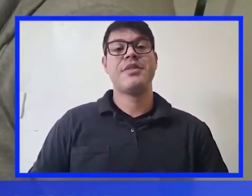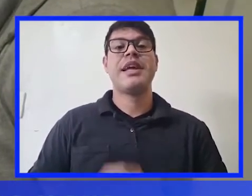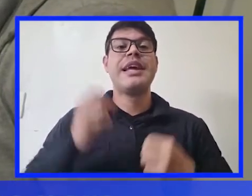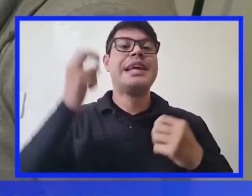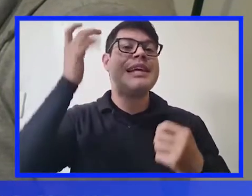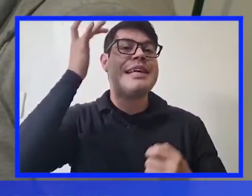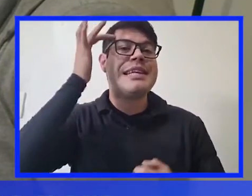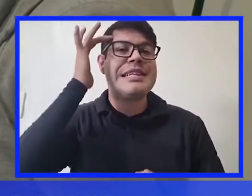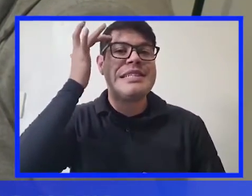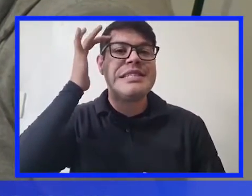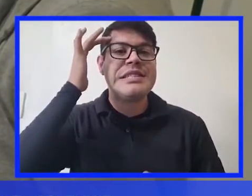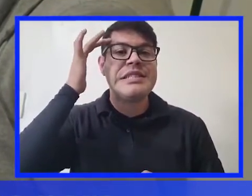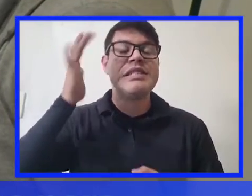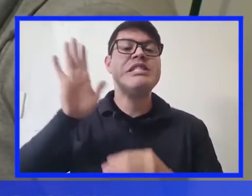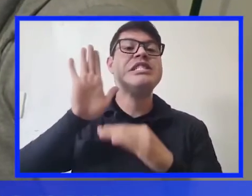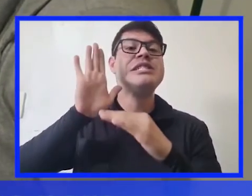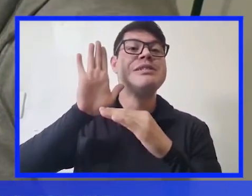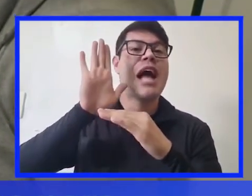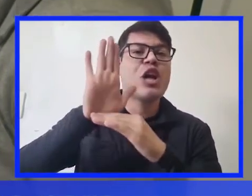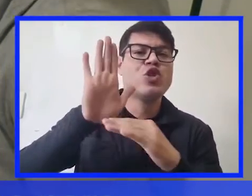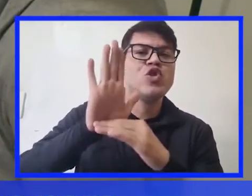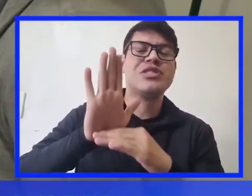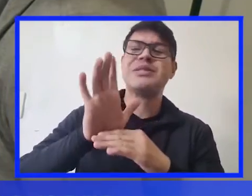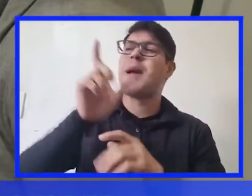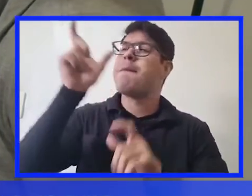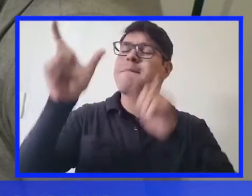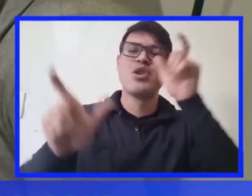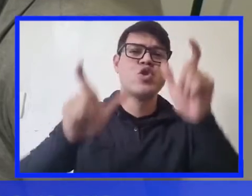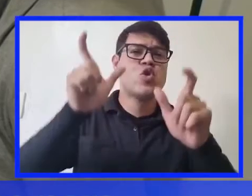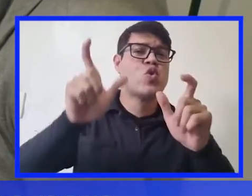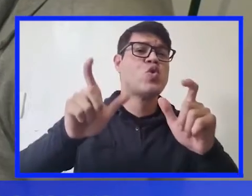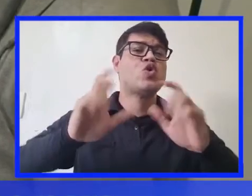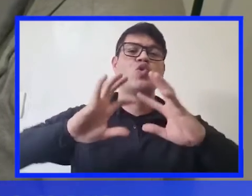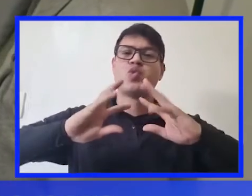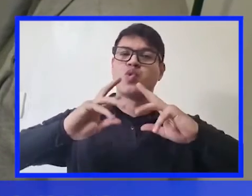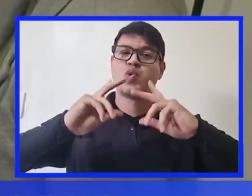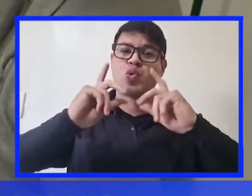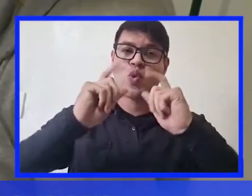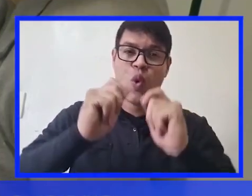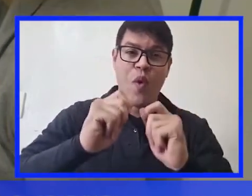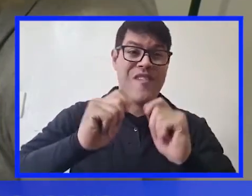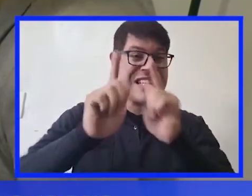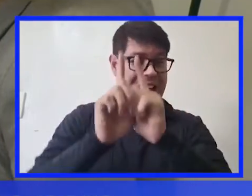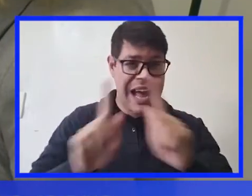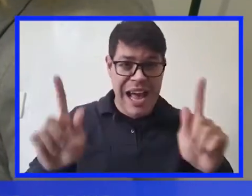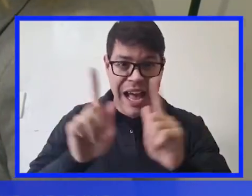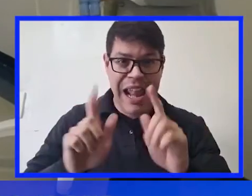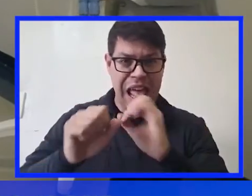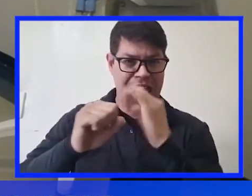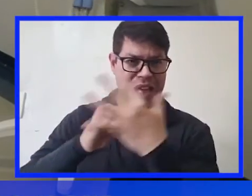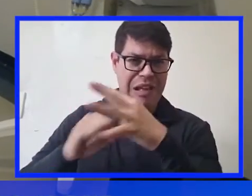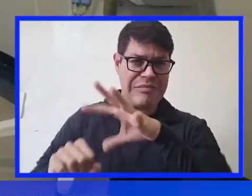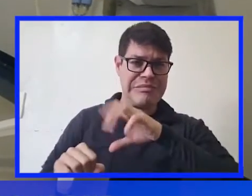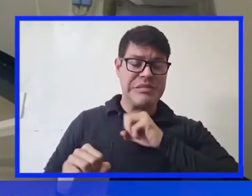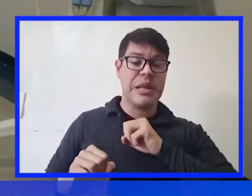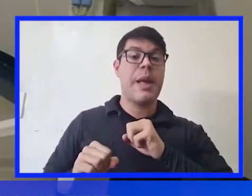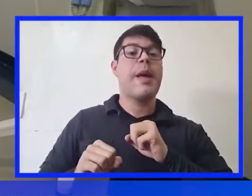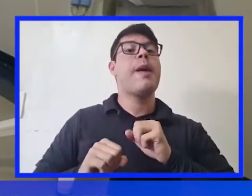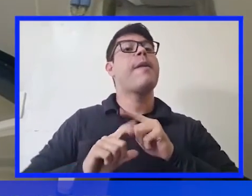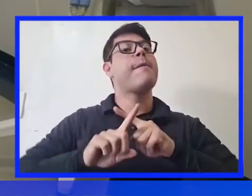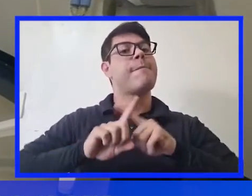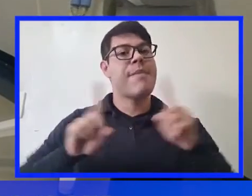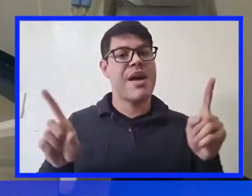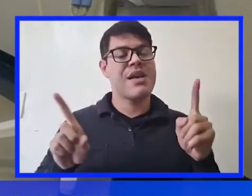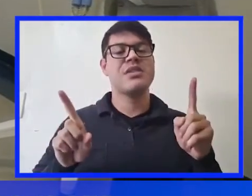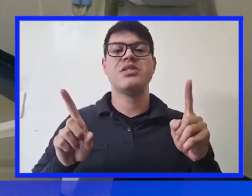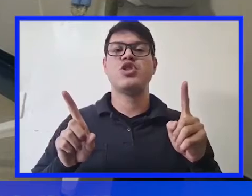esses respiradores podem salvar bastante em relação ao atendimento dos pacientes, não só paciente de COVID, mas pacientes que